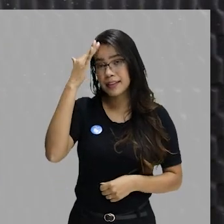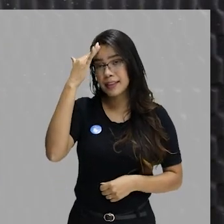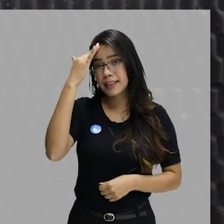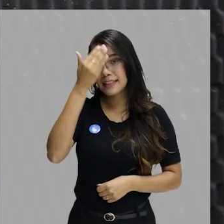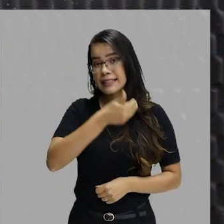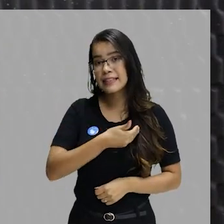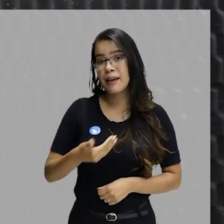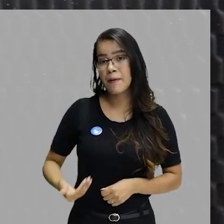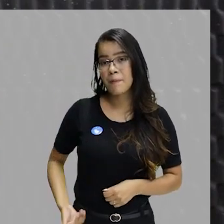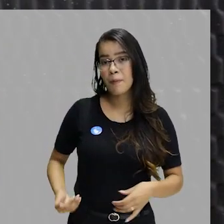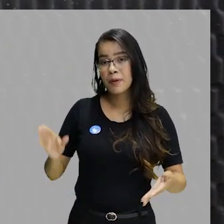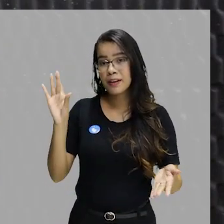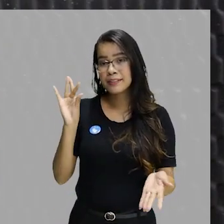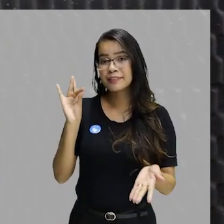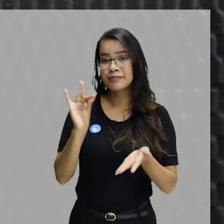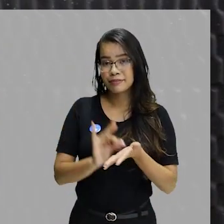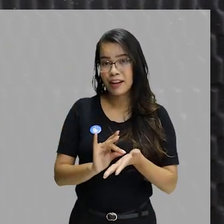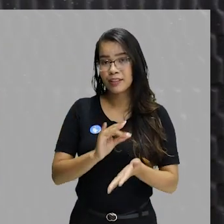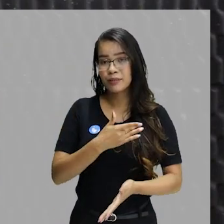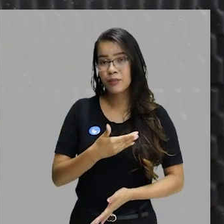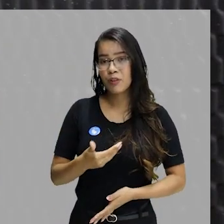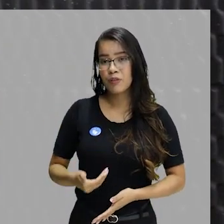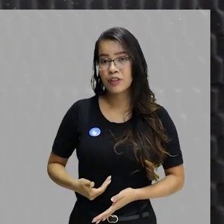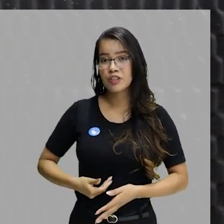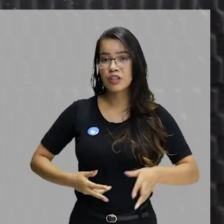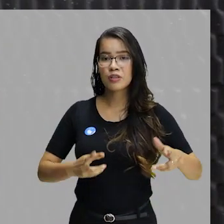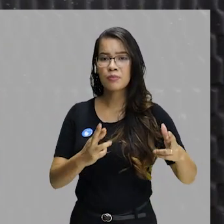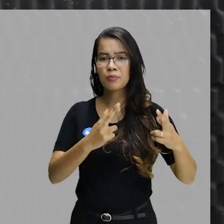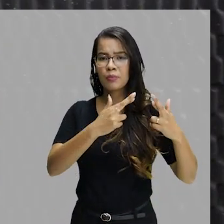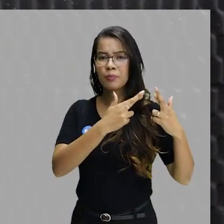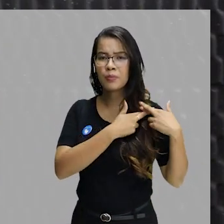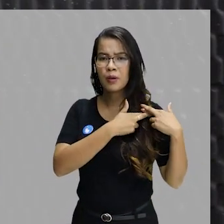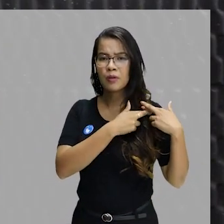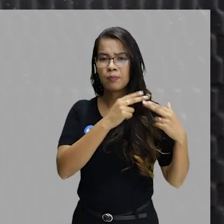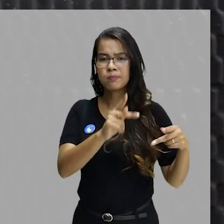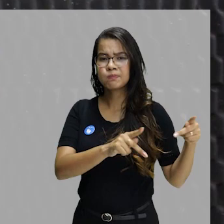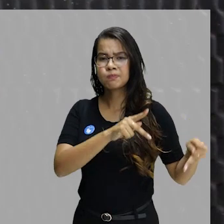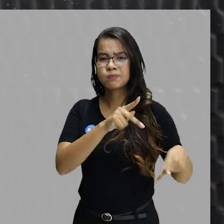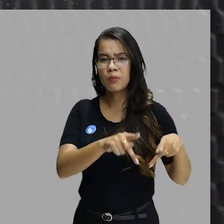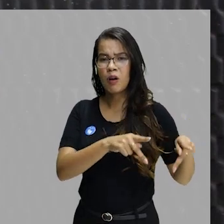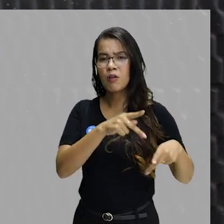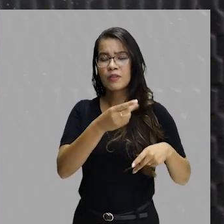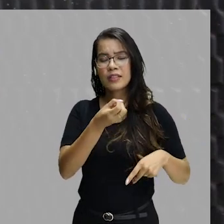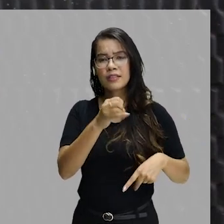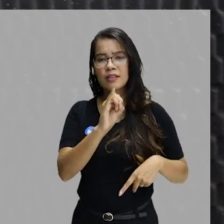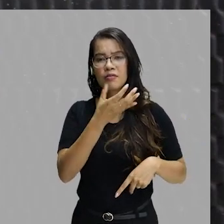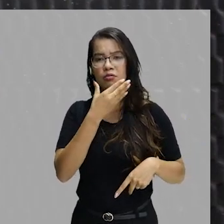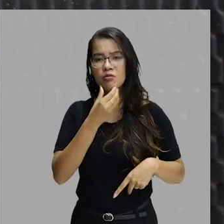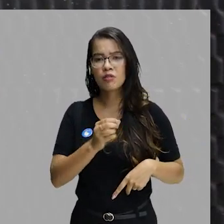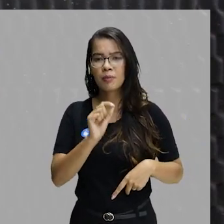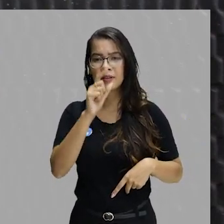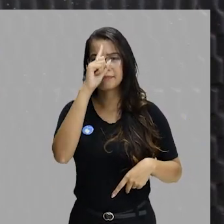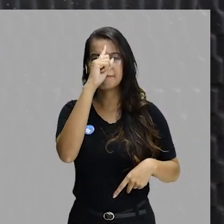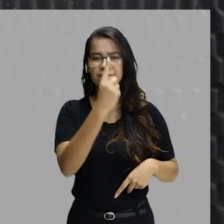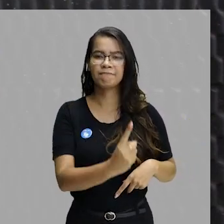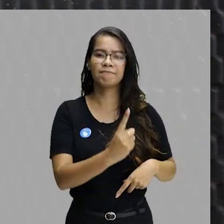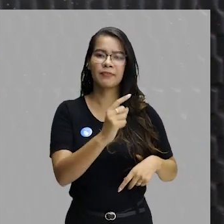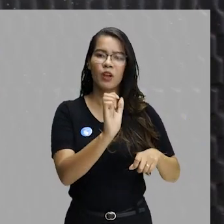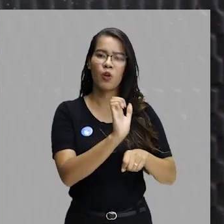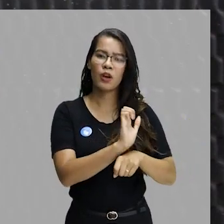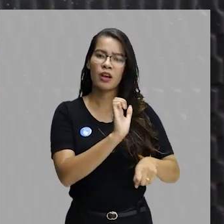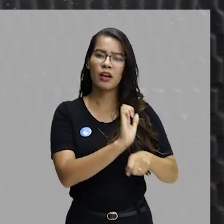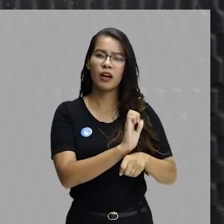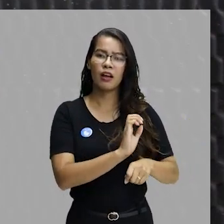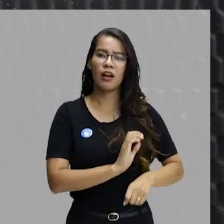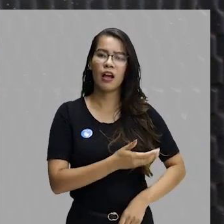de fato foi uma forma de governo de responsabilidade pública. Se os homens que comandaram o Estado republicano